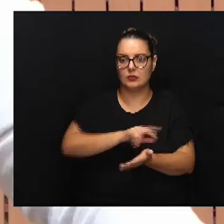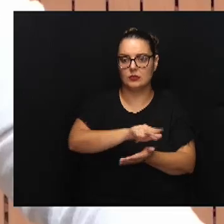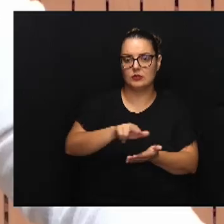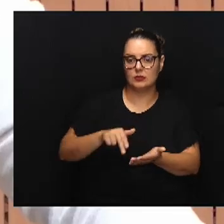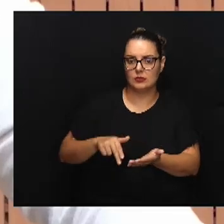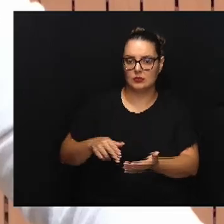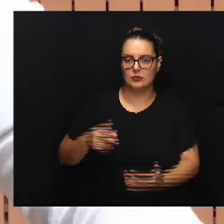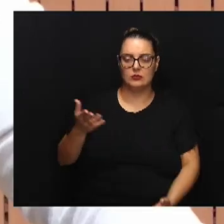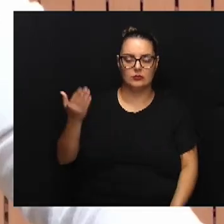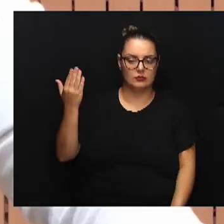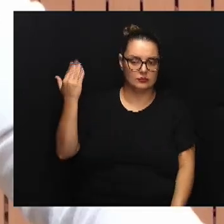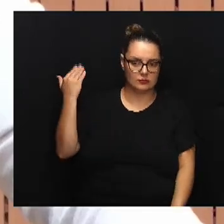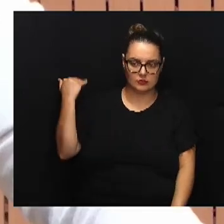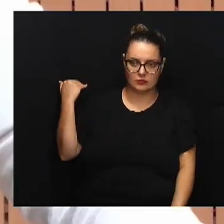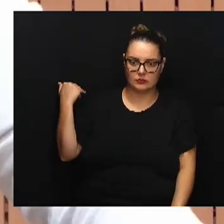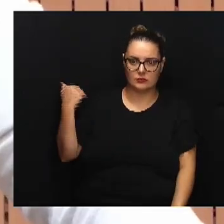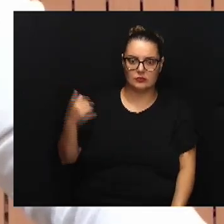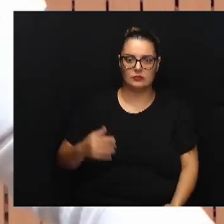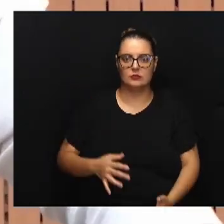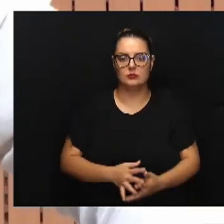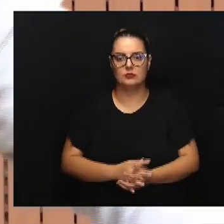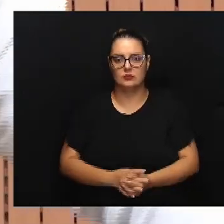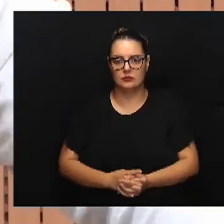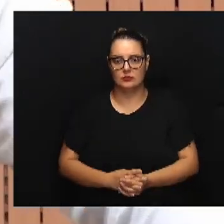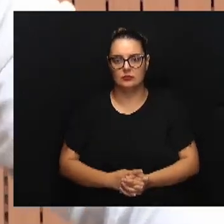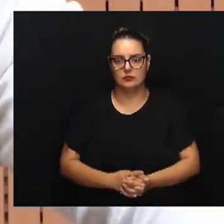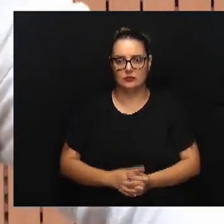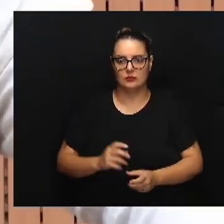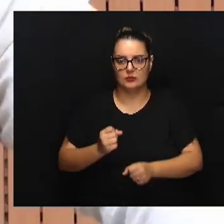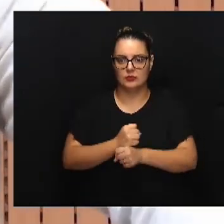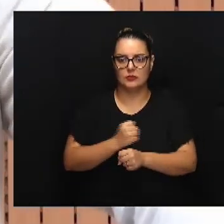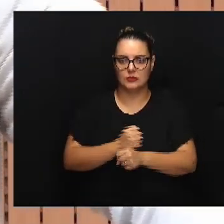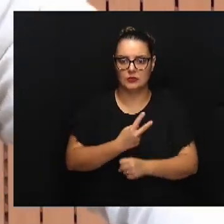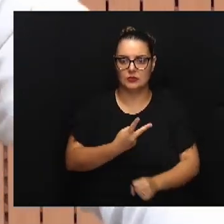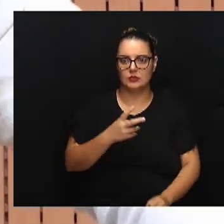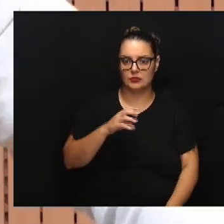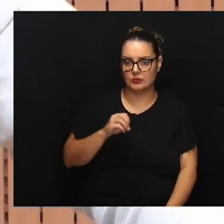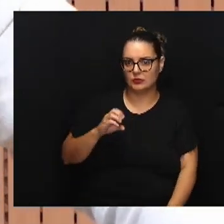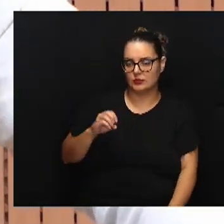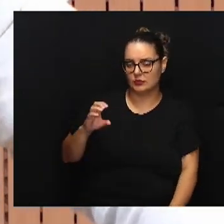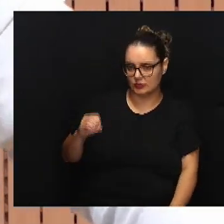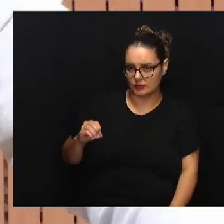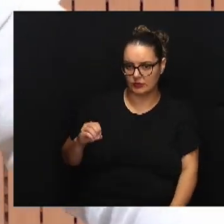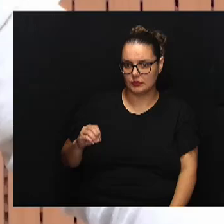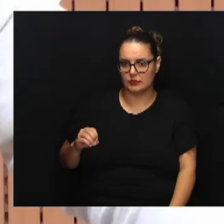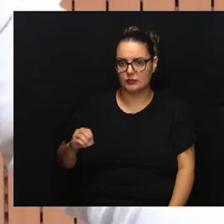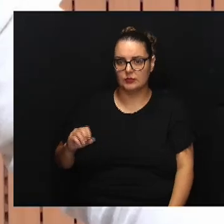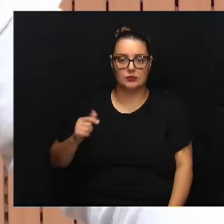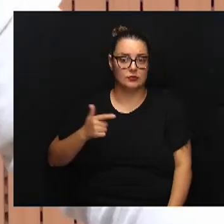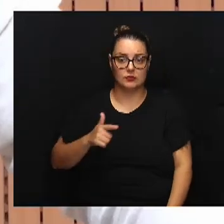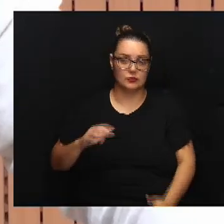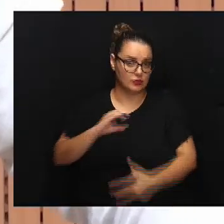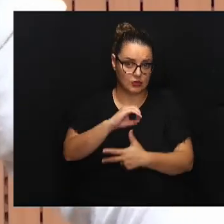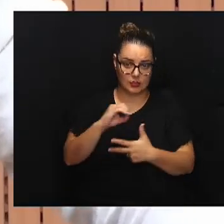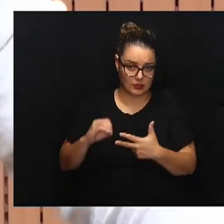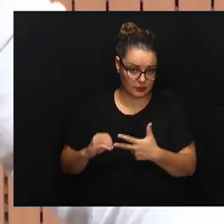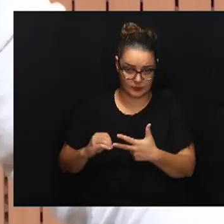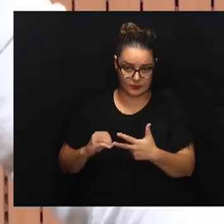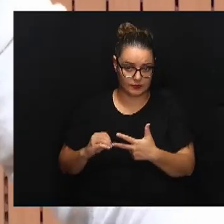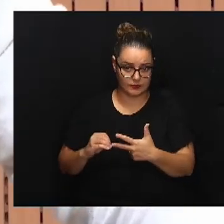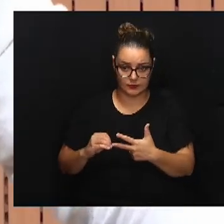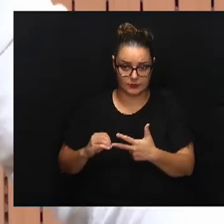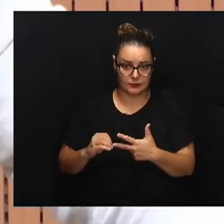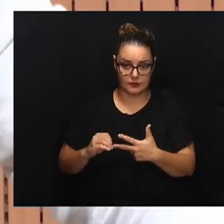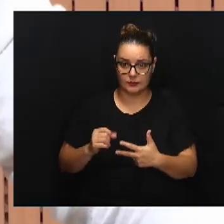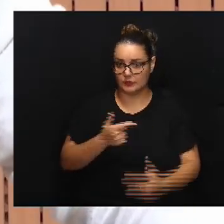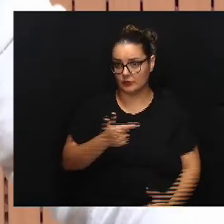lá nos idos dos anos 2000, não existia Enem, não